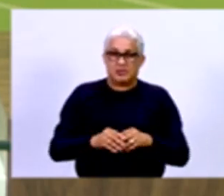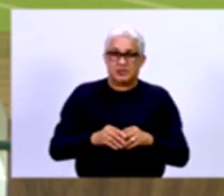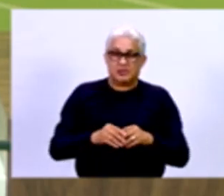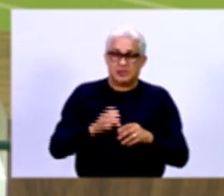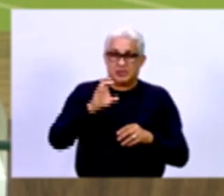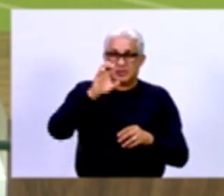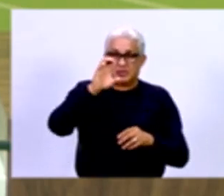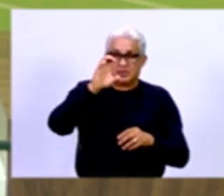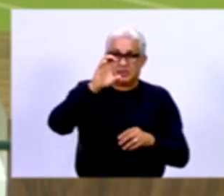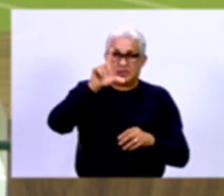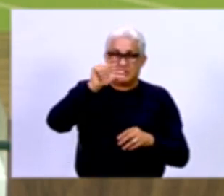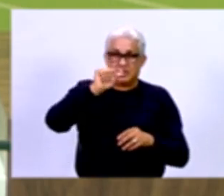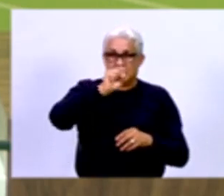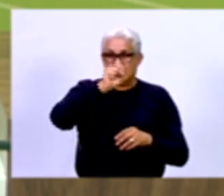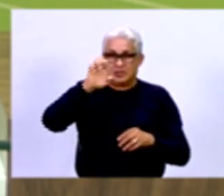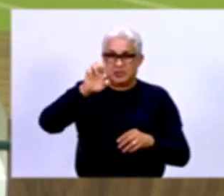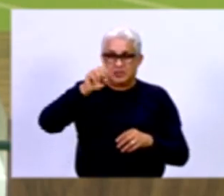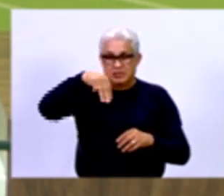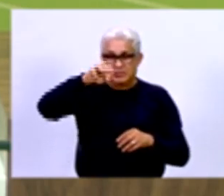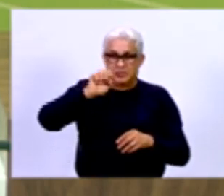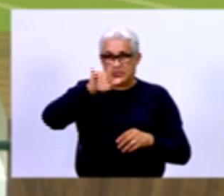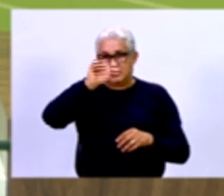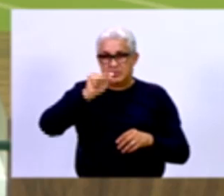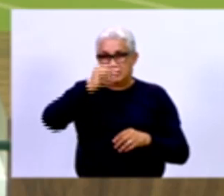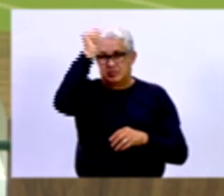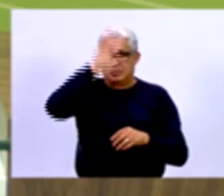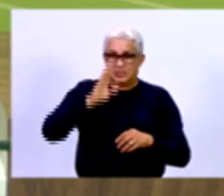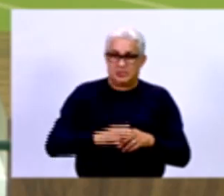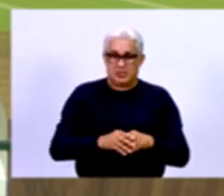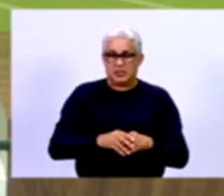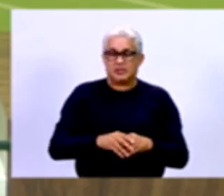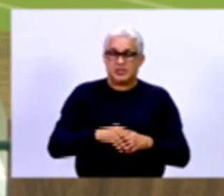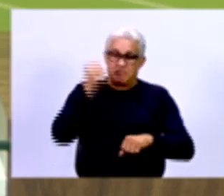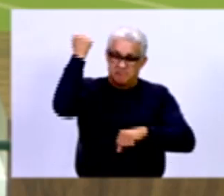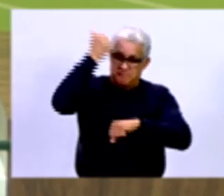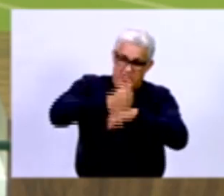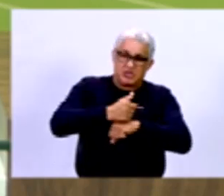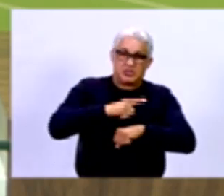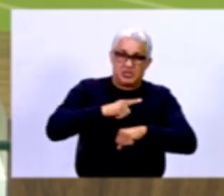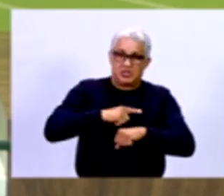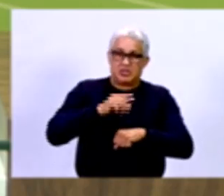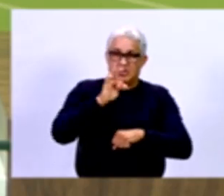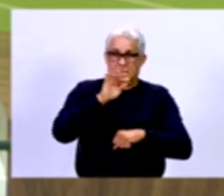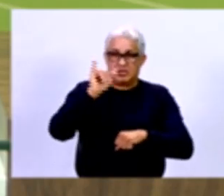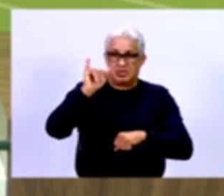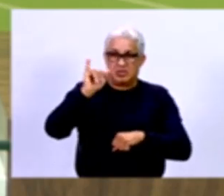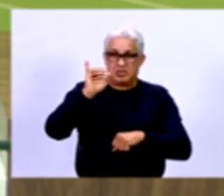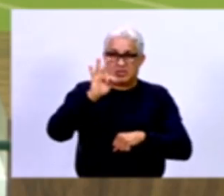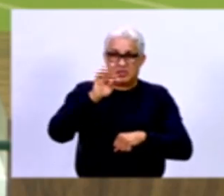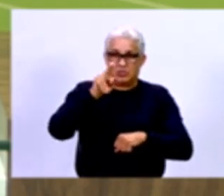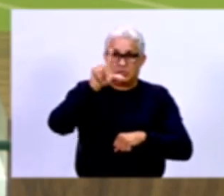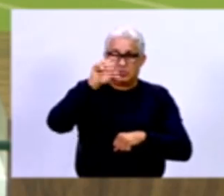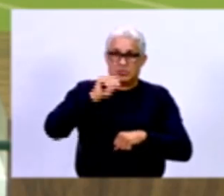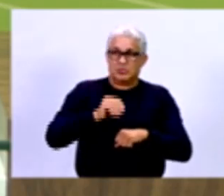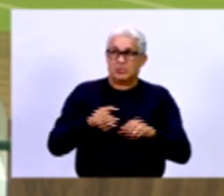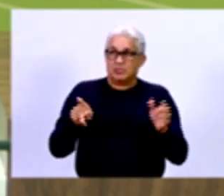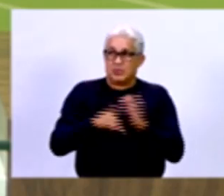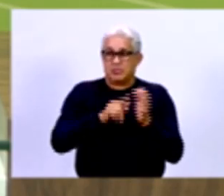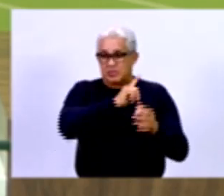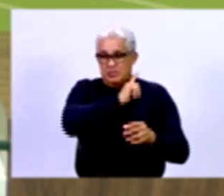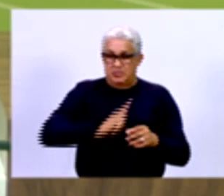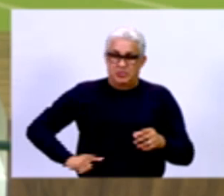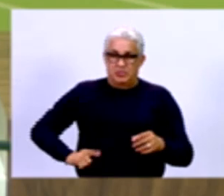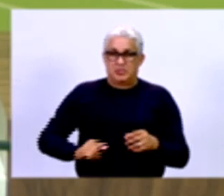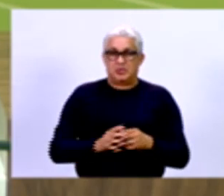média e a classe rica que são os detentores dos títulos da dívida pública nacional. A gente está bastante desligado dessa questão de uma